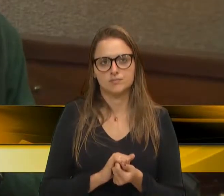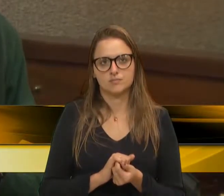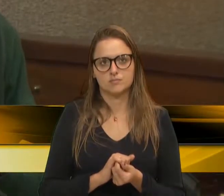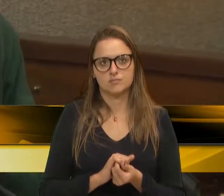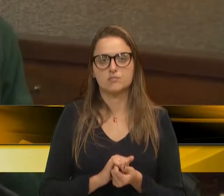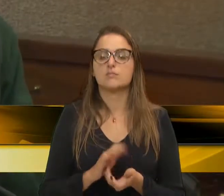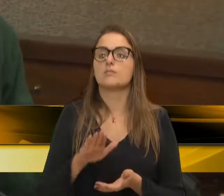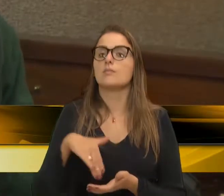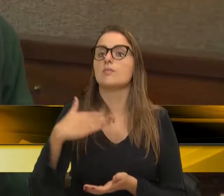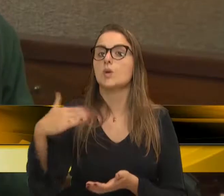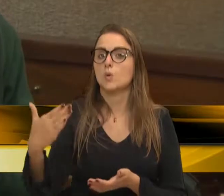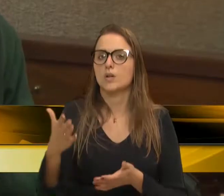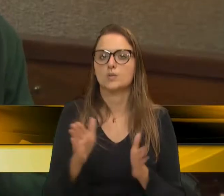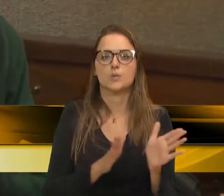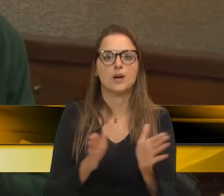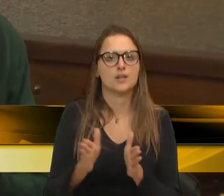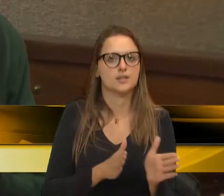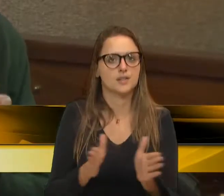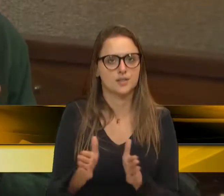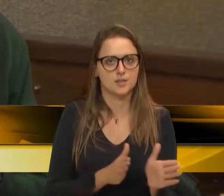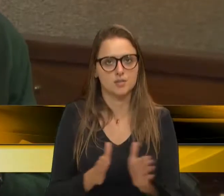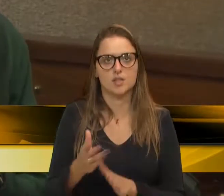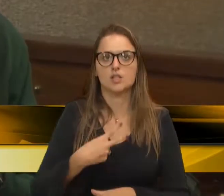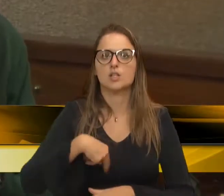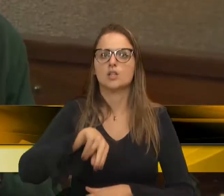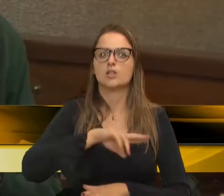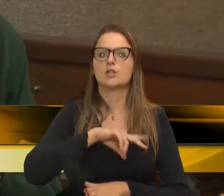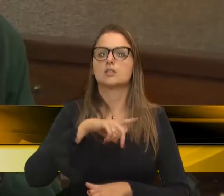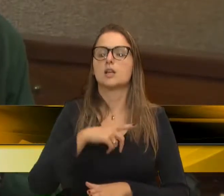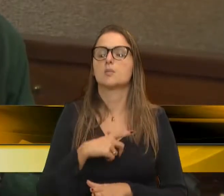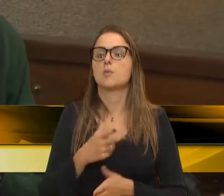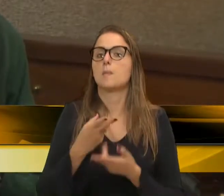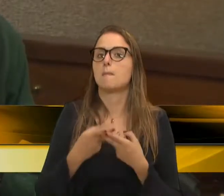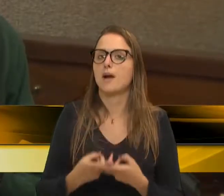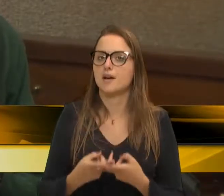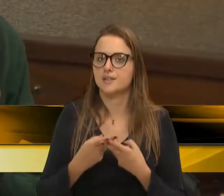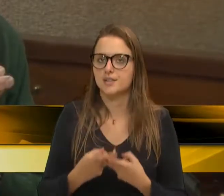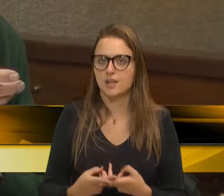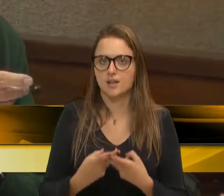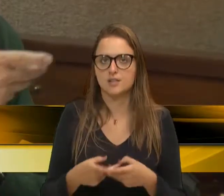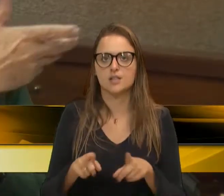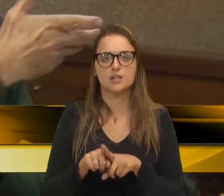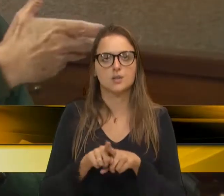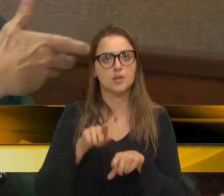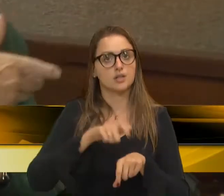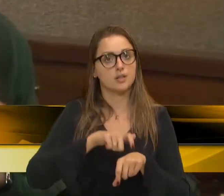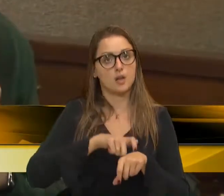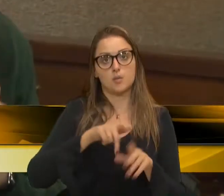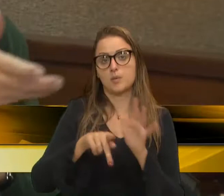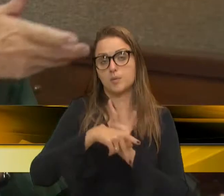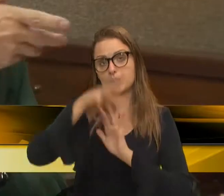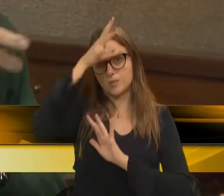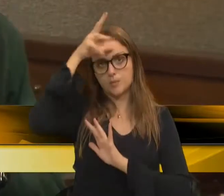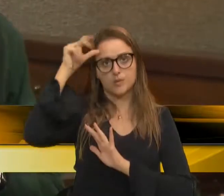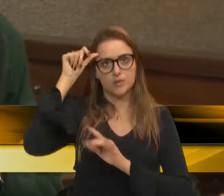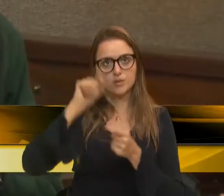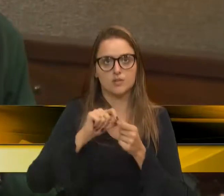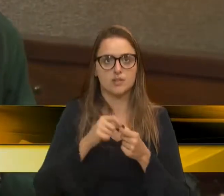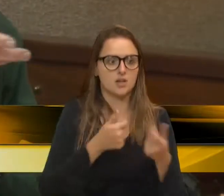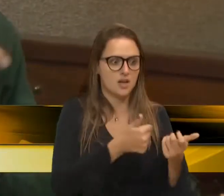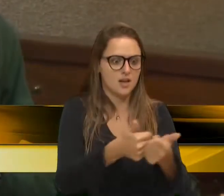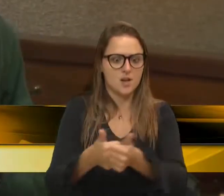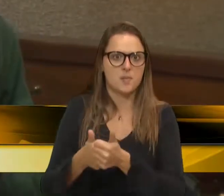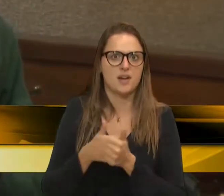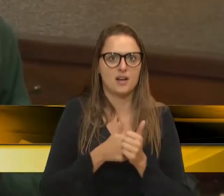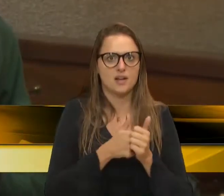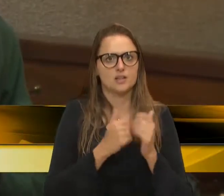E quanto à acessibilidade, nós estamos tendo paciência e dando tempo, inclusive, para o executivo. O entorno da prefeitura é um dos